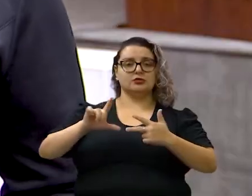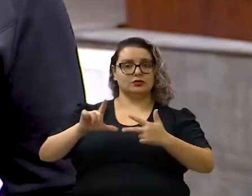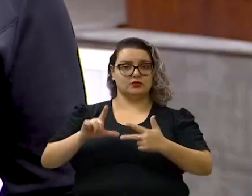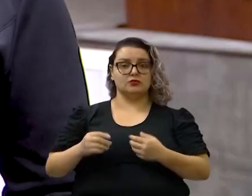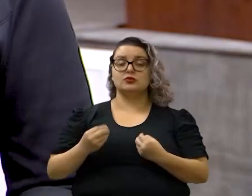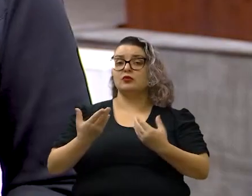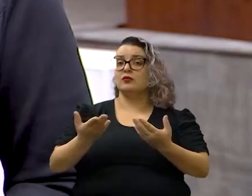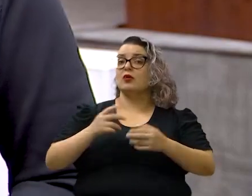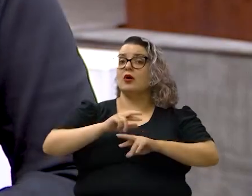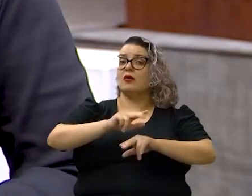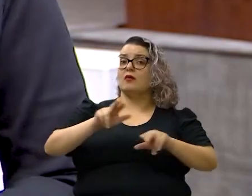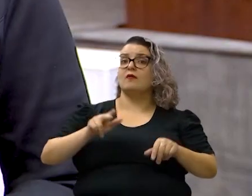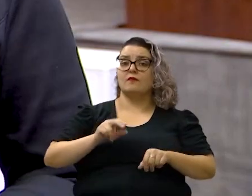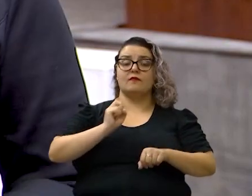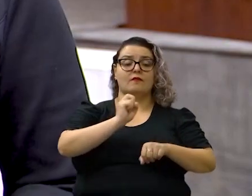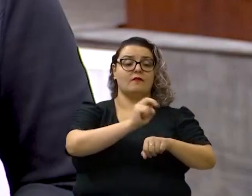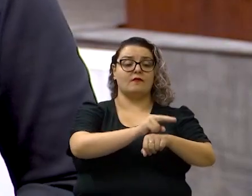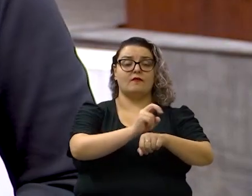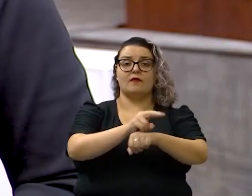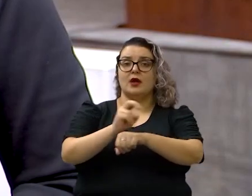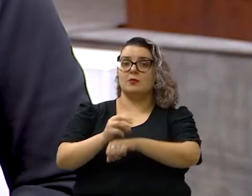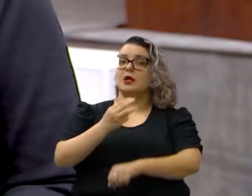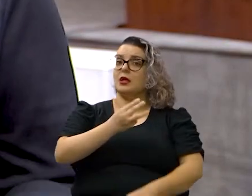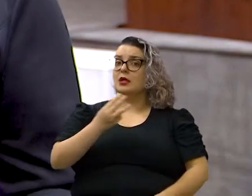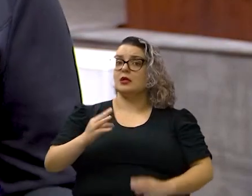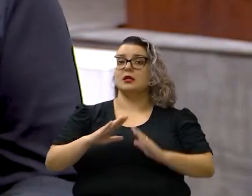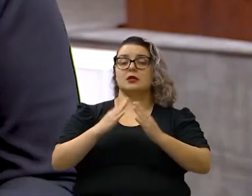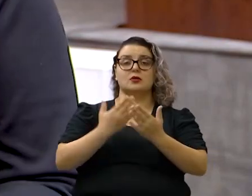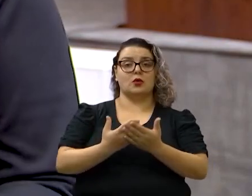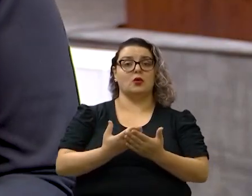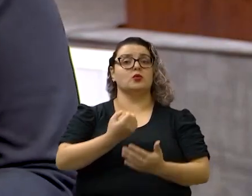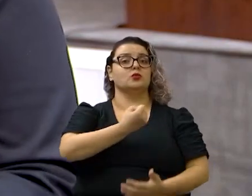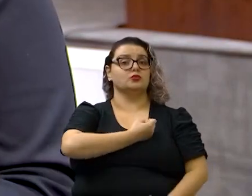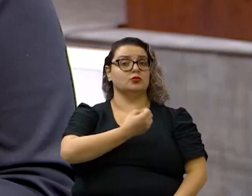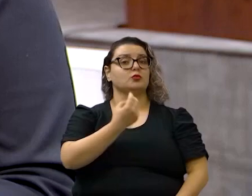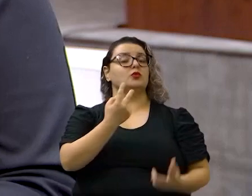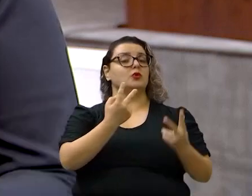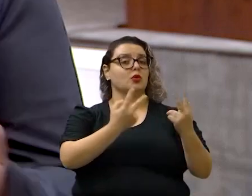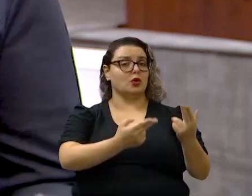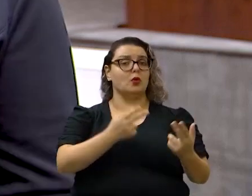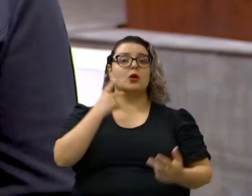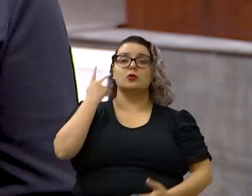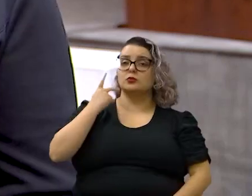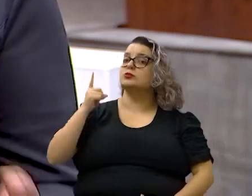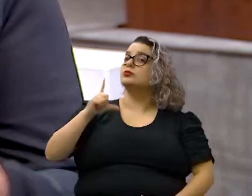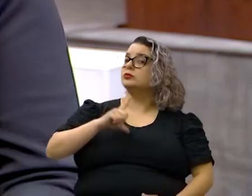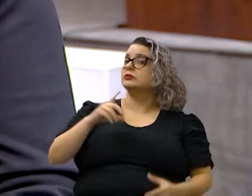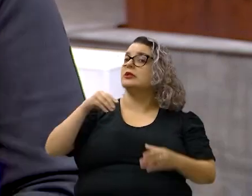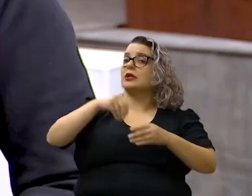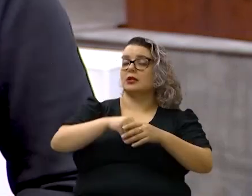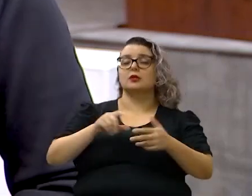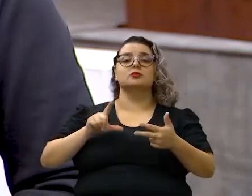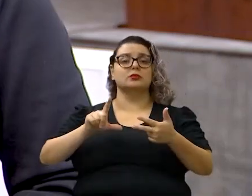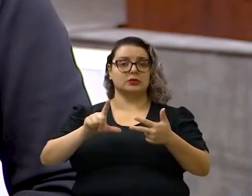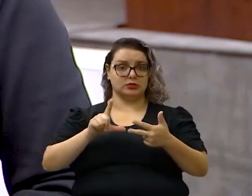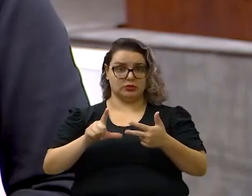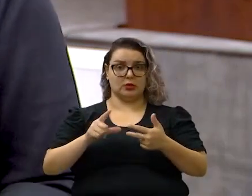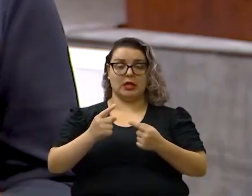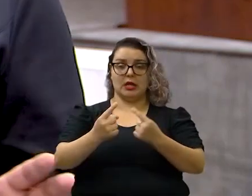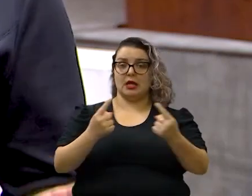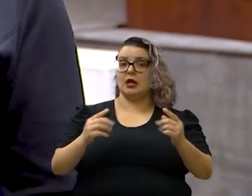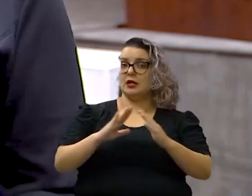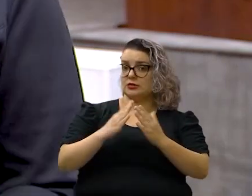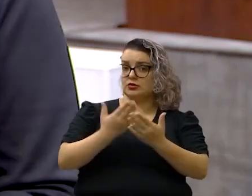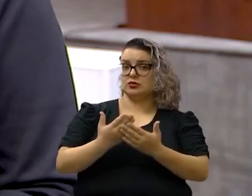são oferecidas vagas para 33 escolas mesmo número de vereadores existentes aqui no legislativo